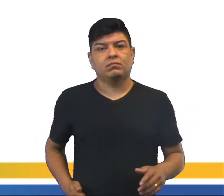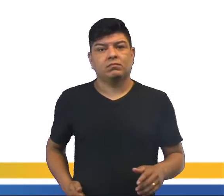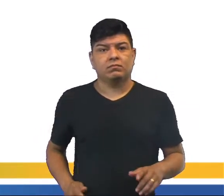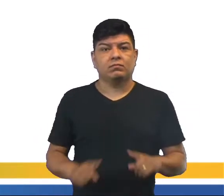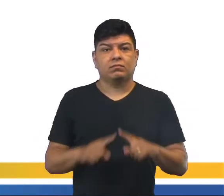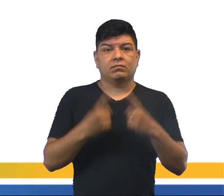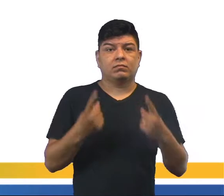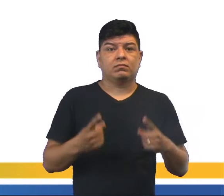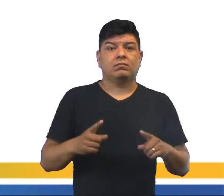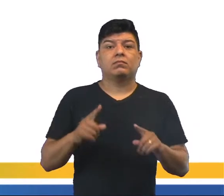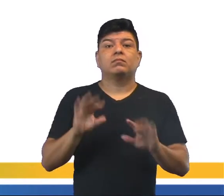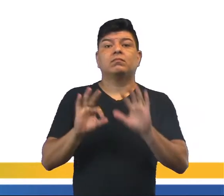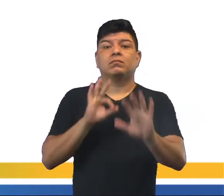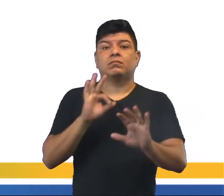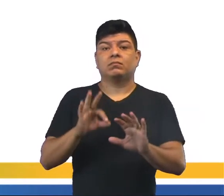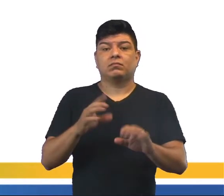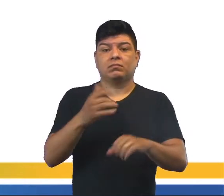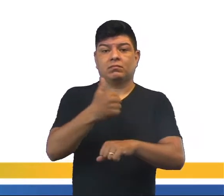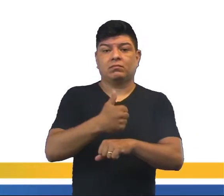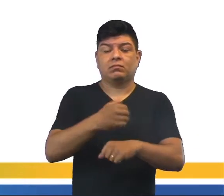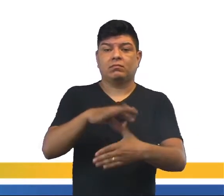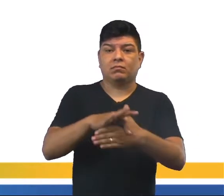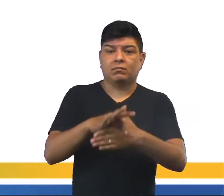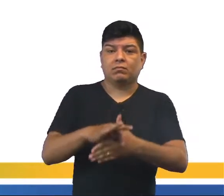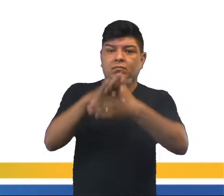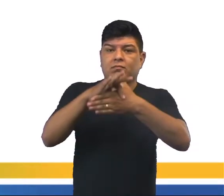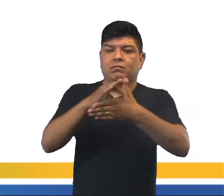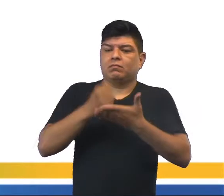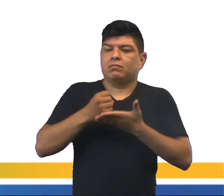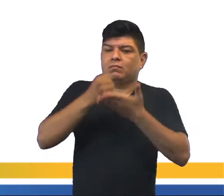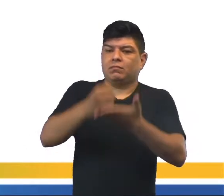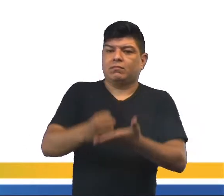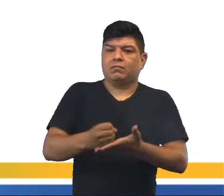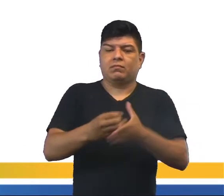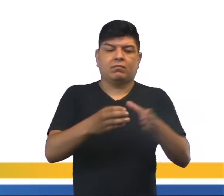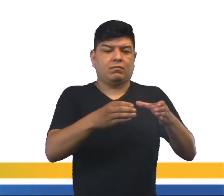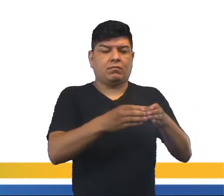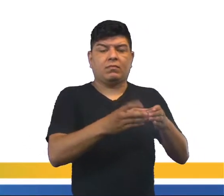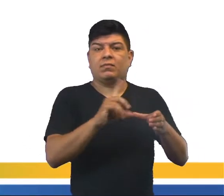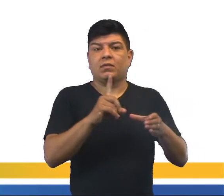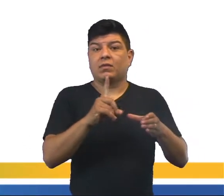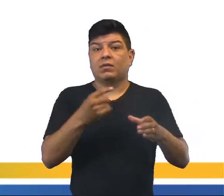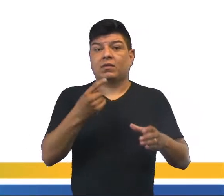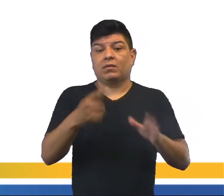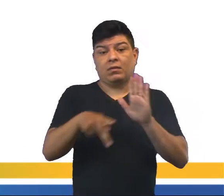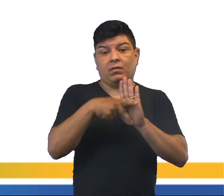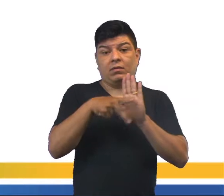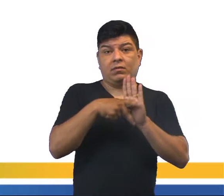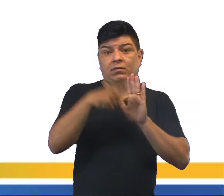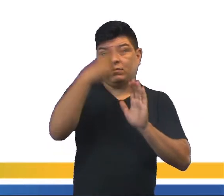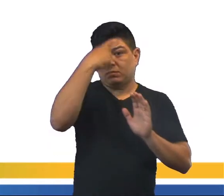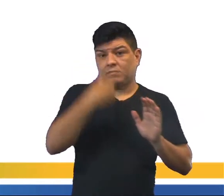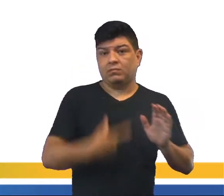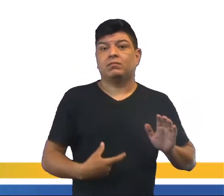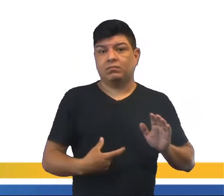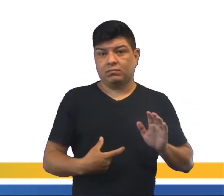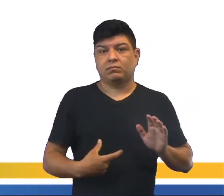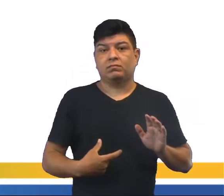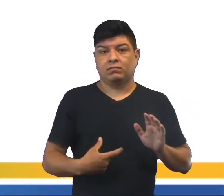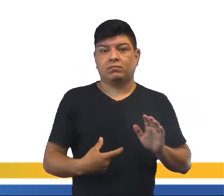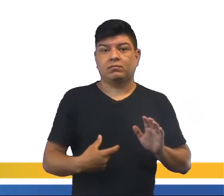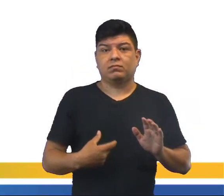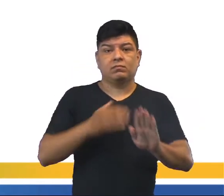No autoritarismo, o líder não se apoia no partido e, por isso, ele mesmo passa a ser a encarnação da ideologia.